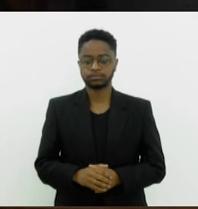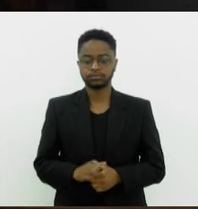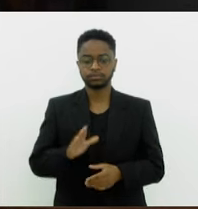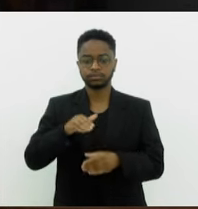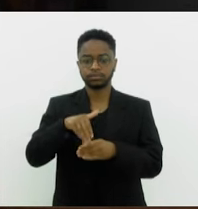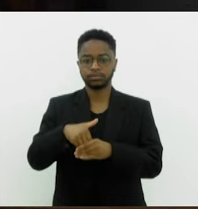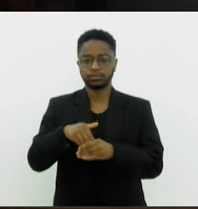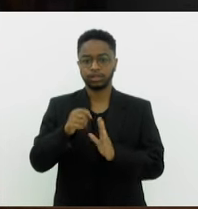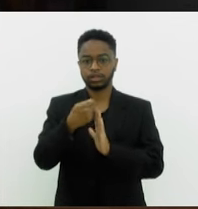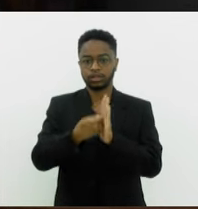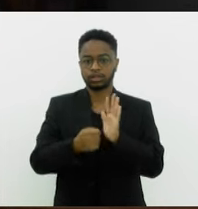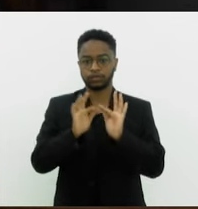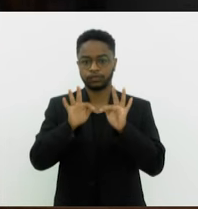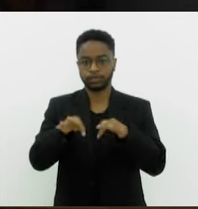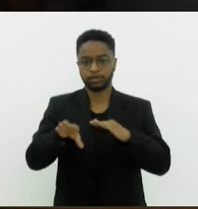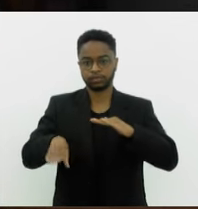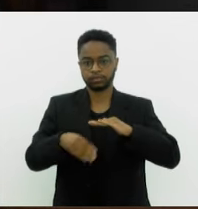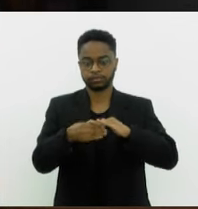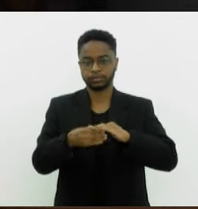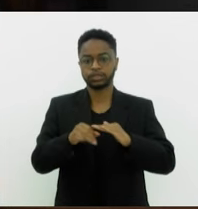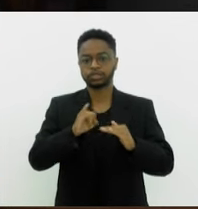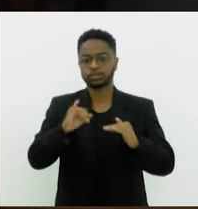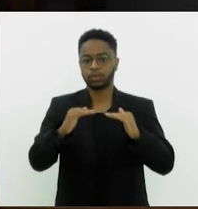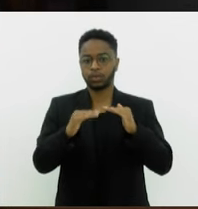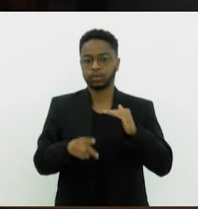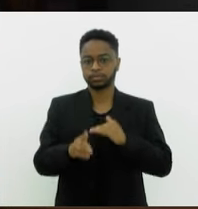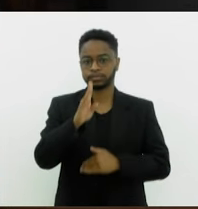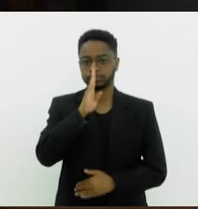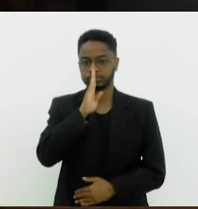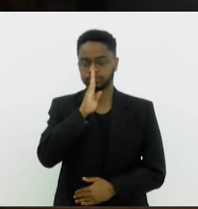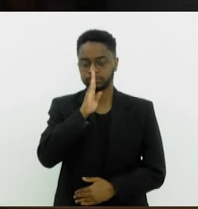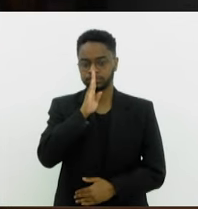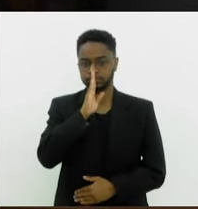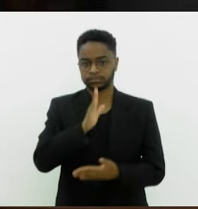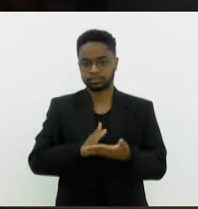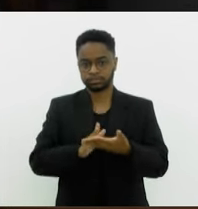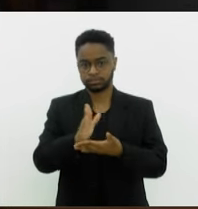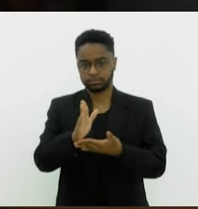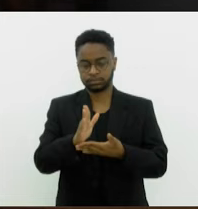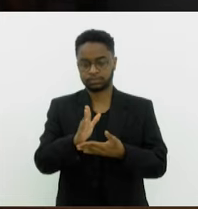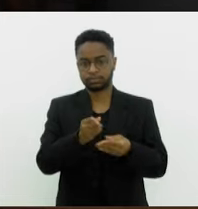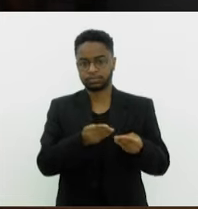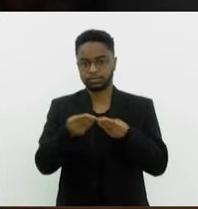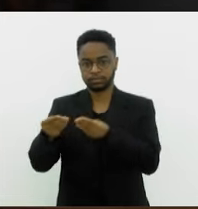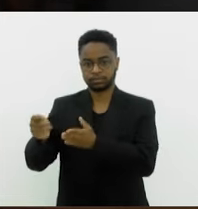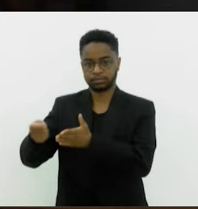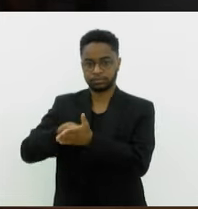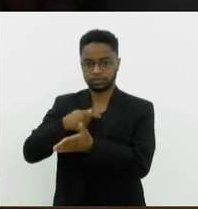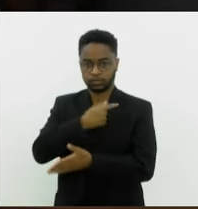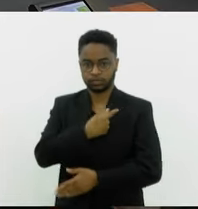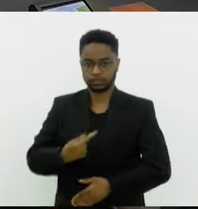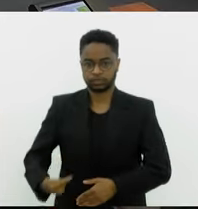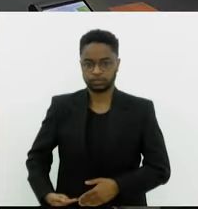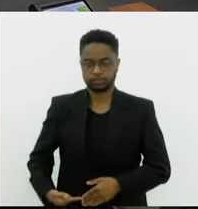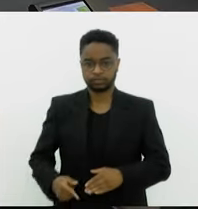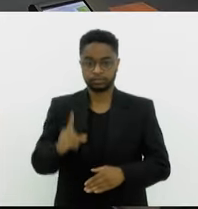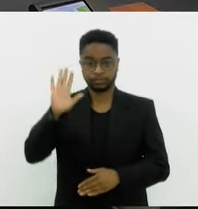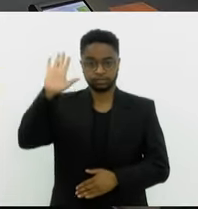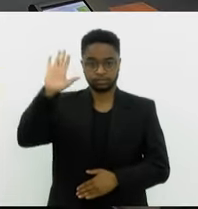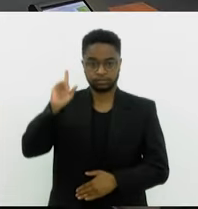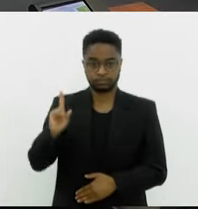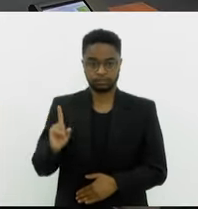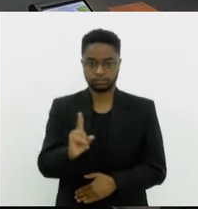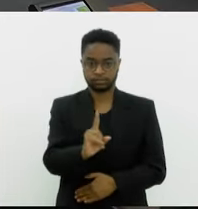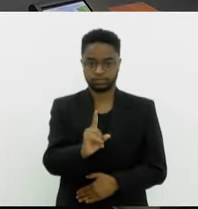votação, a redação do vencido assim emendado. Senhores que aprovam, permaneçam como estão. Aprovado. Vai autógrafo. Presidente, pela ordem.